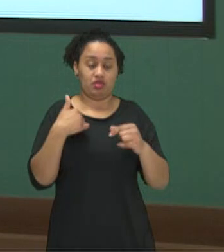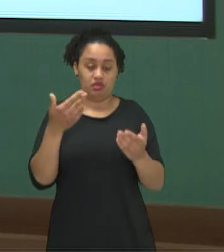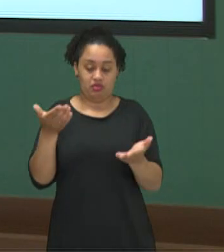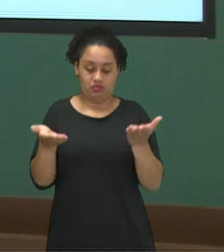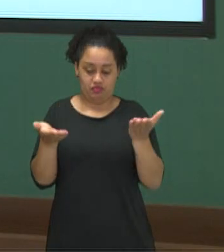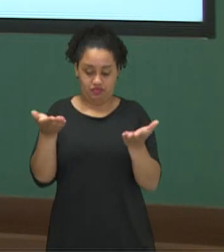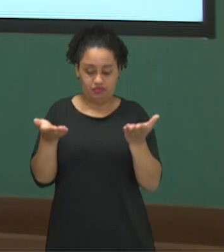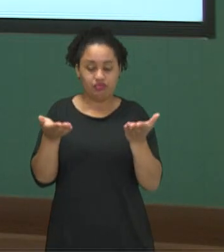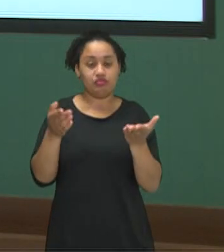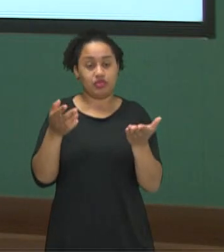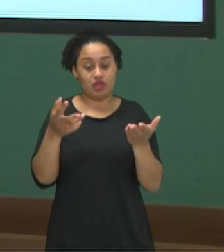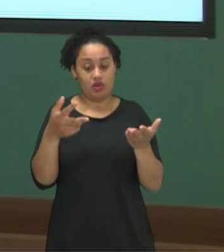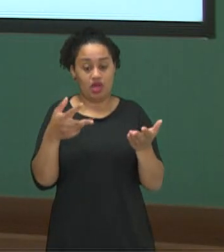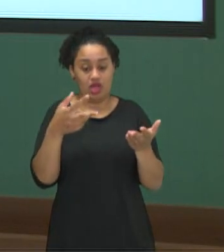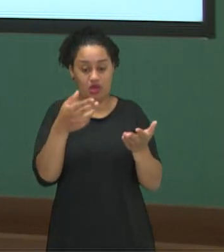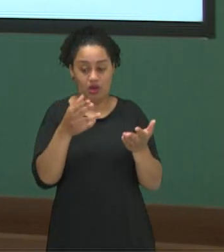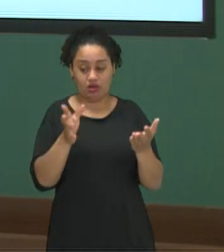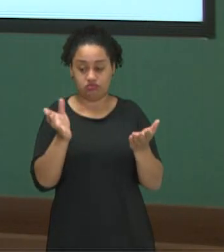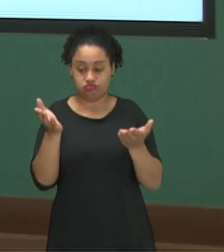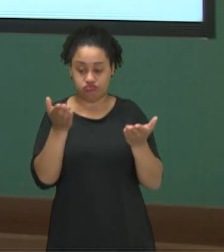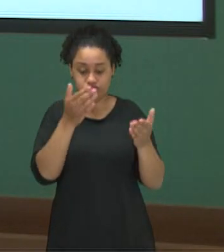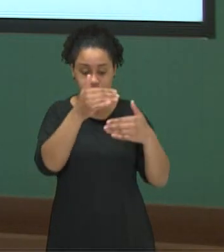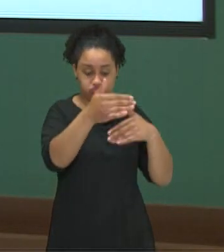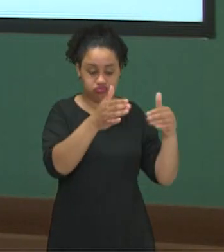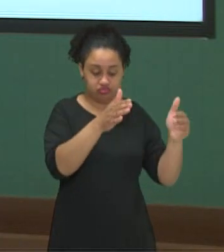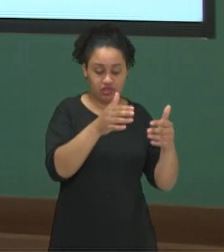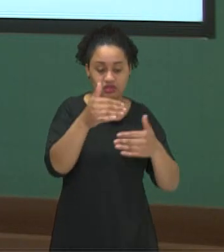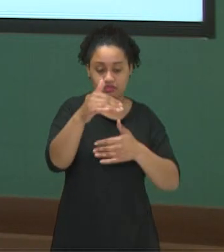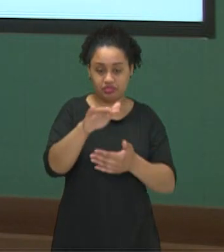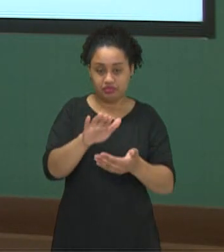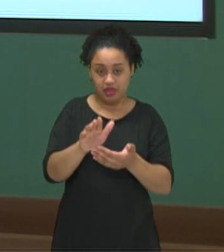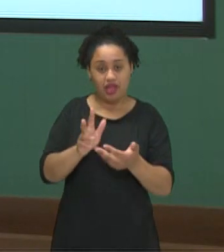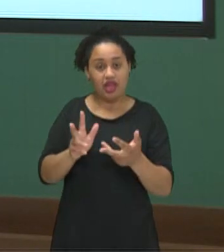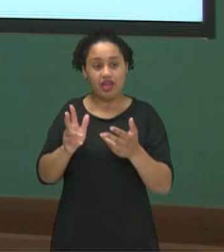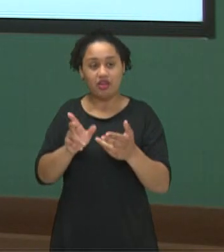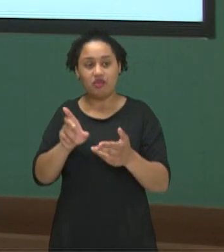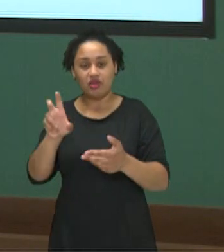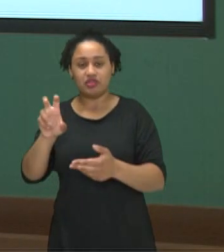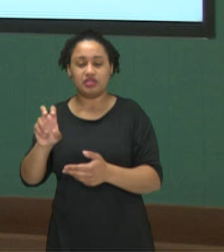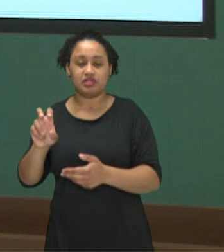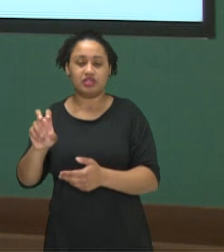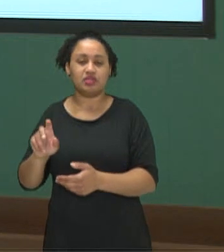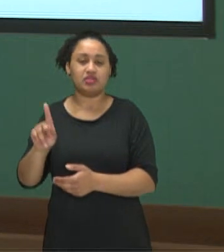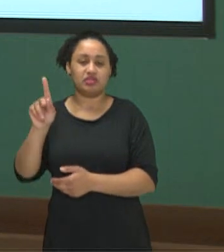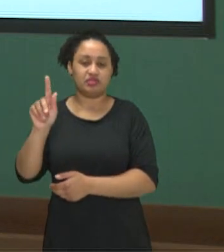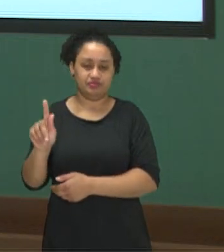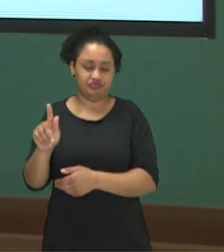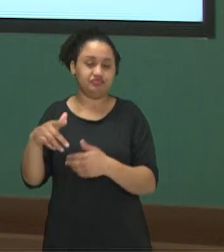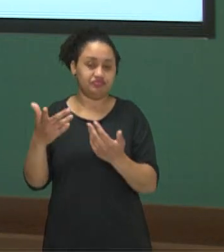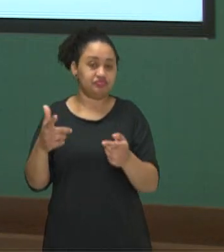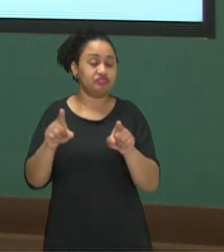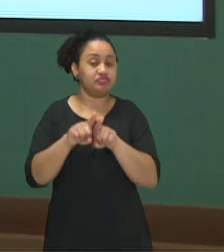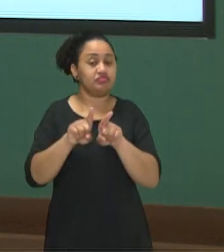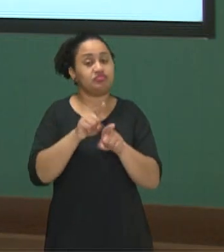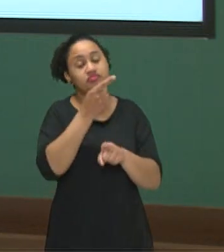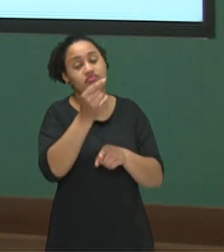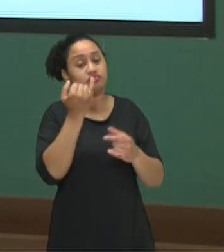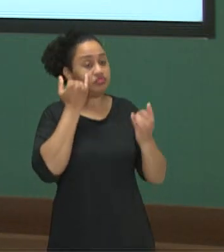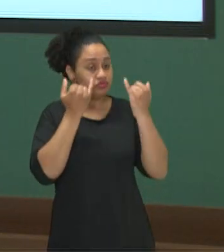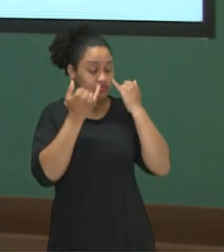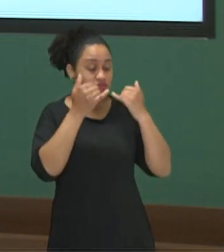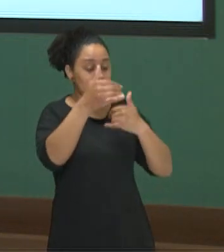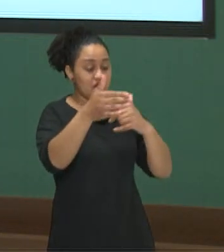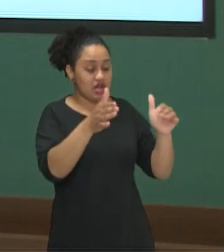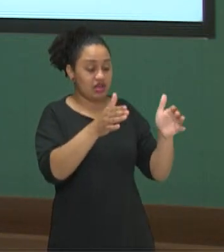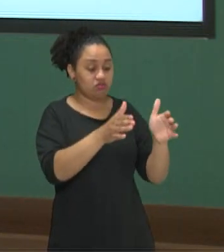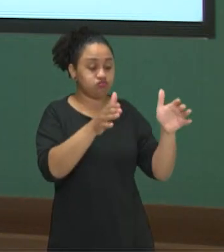está equilibrada, ou seja, as 2 caixas pesam 5 quilos. Né? E outra informação é que a caixa